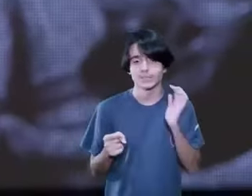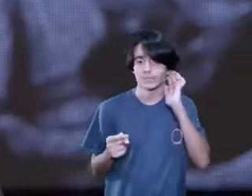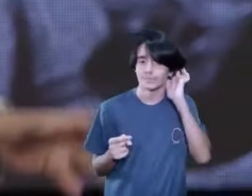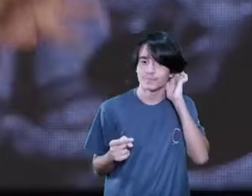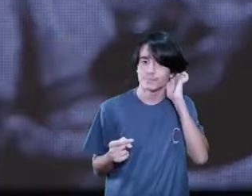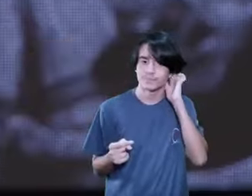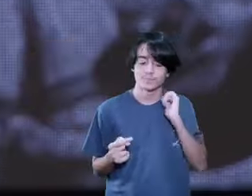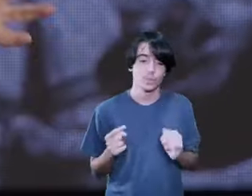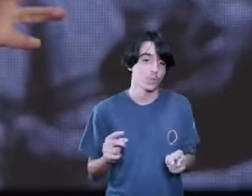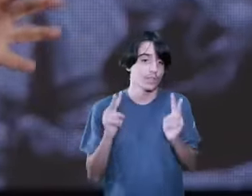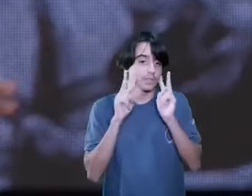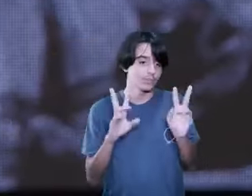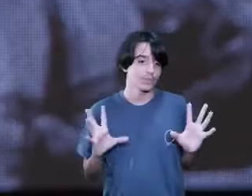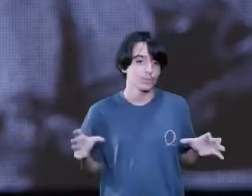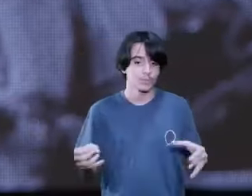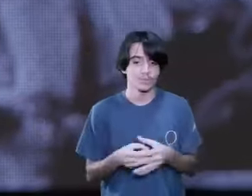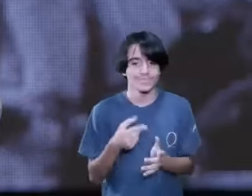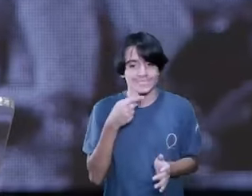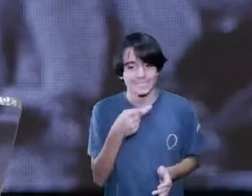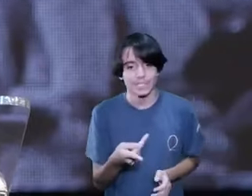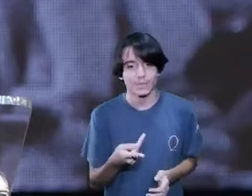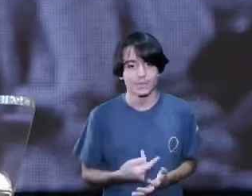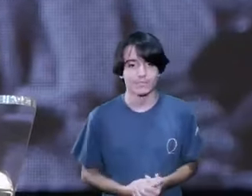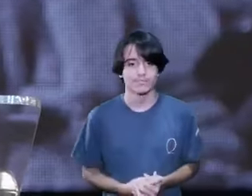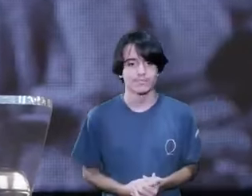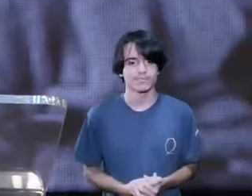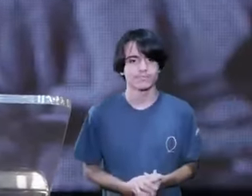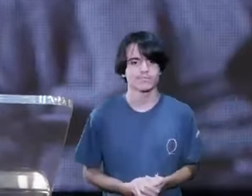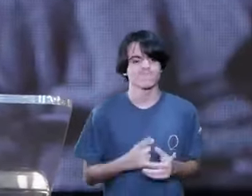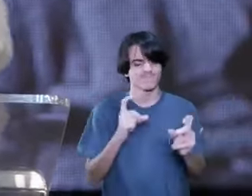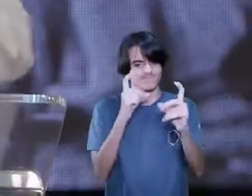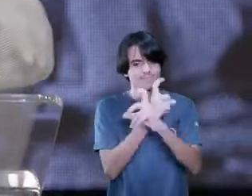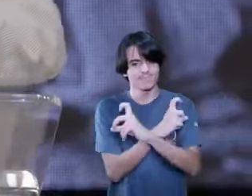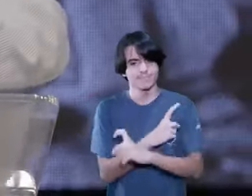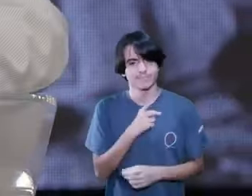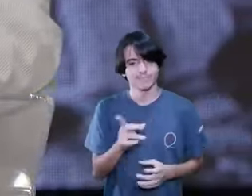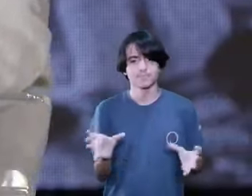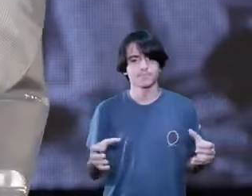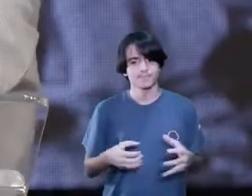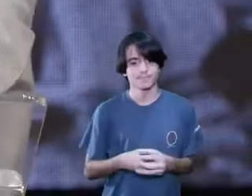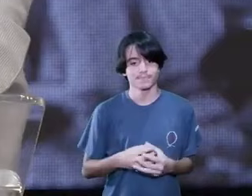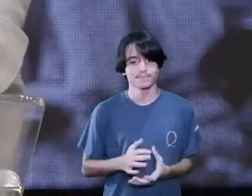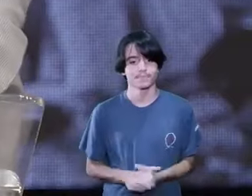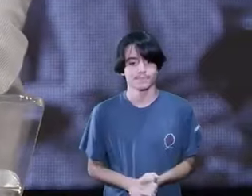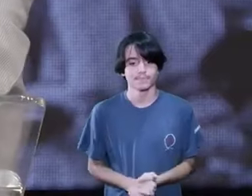isso, está olhando para um grupo e dizendo: difícil para esse grupo, hein?